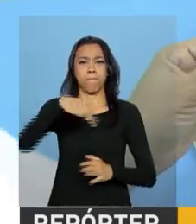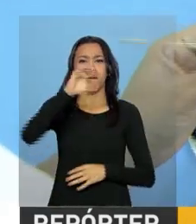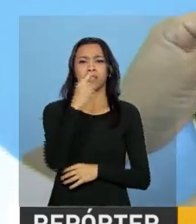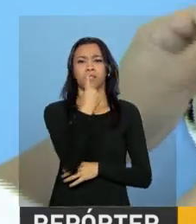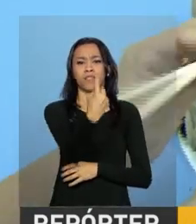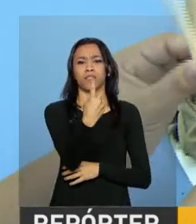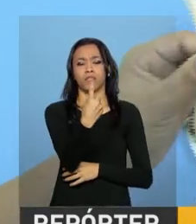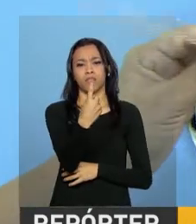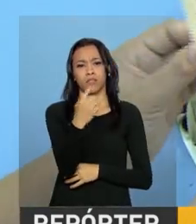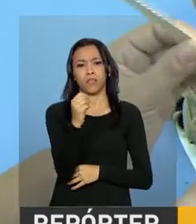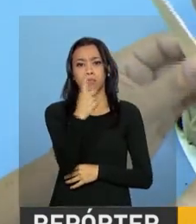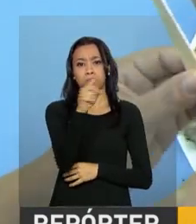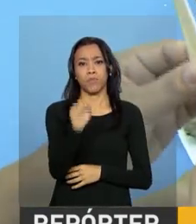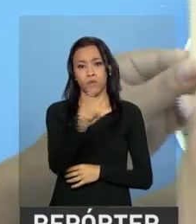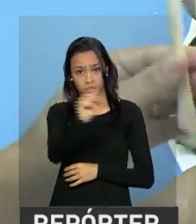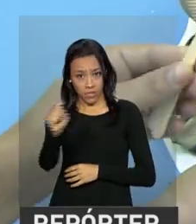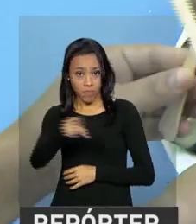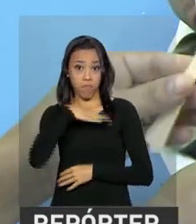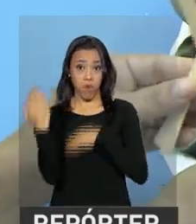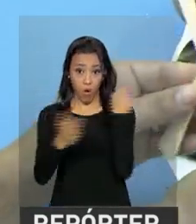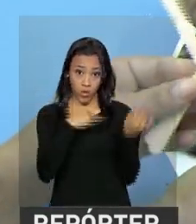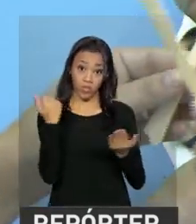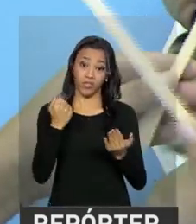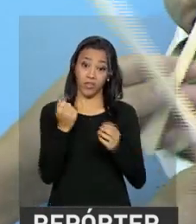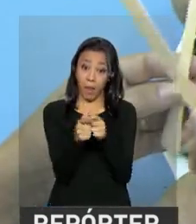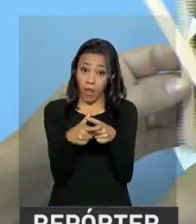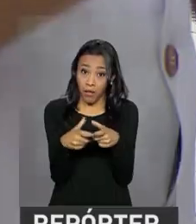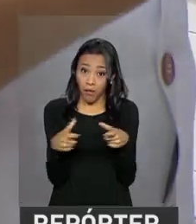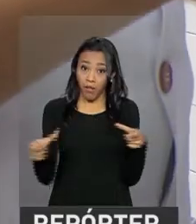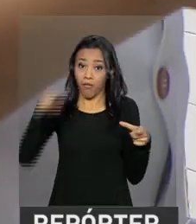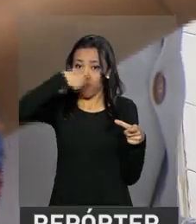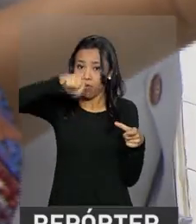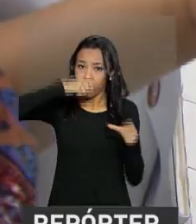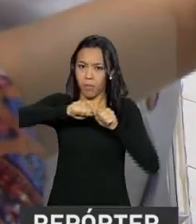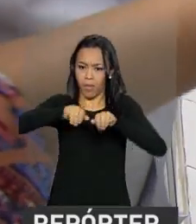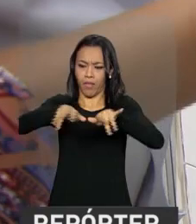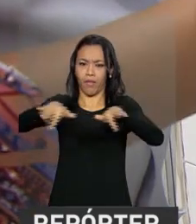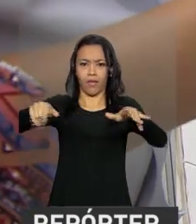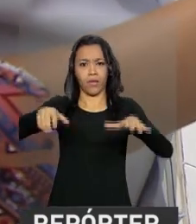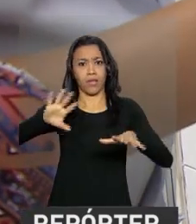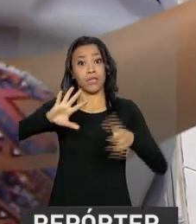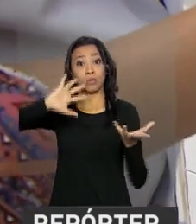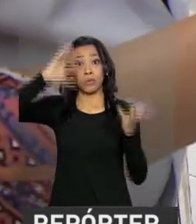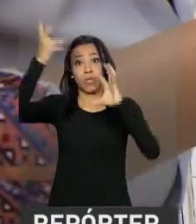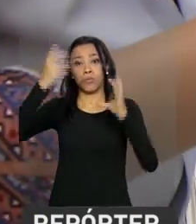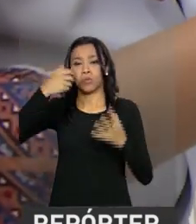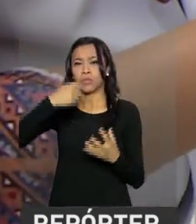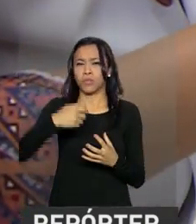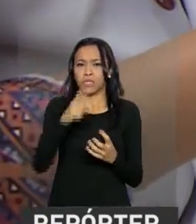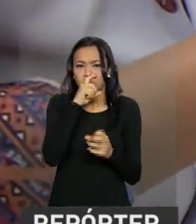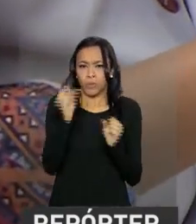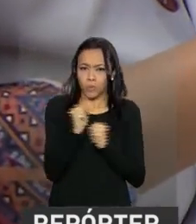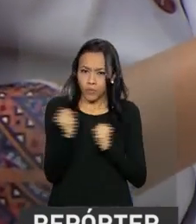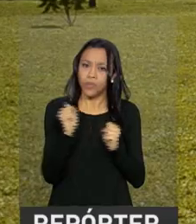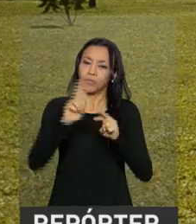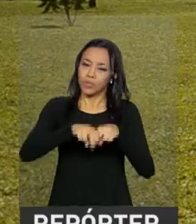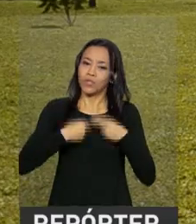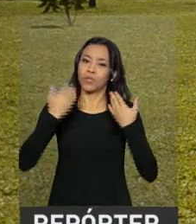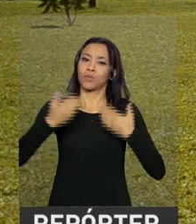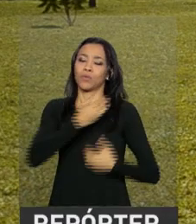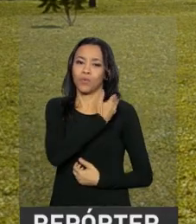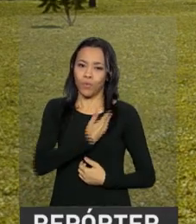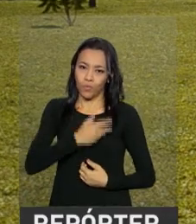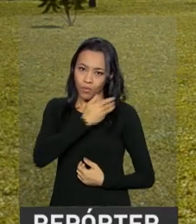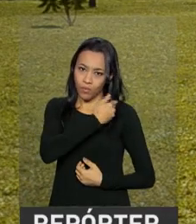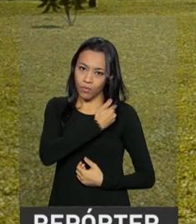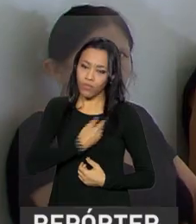mortes. As infecções pelo vírus costumam aumentar no inverno e, por isso, o governo investiu na vacinação contra a doença. Segundo